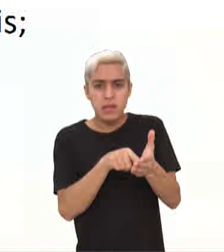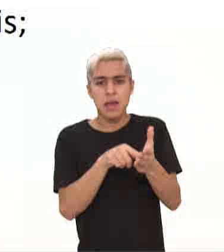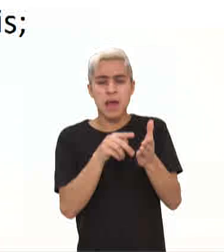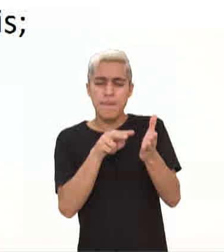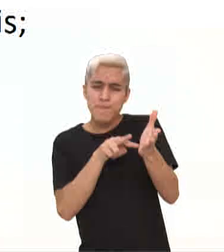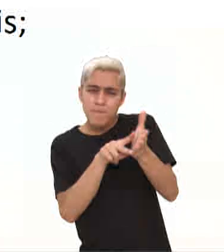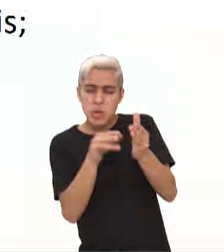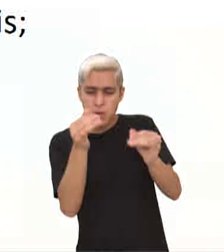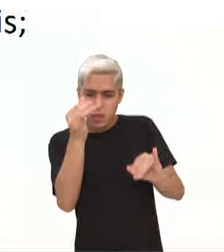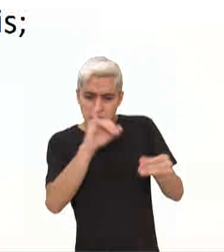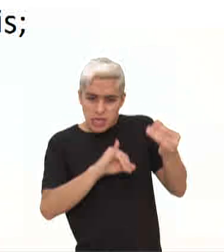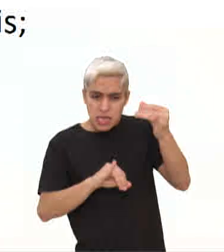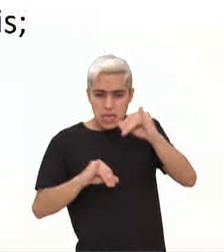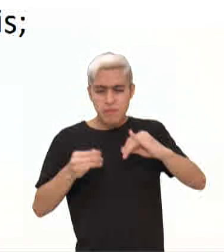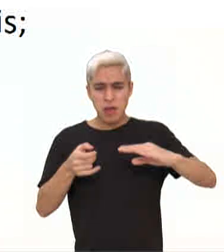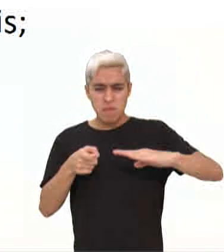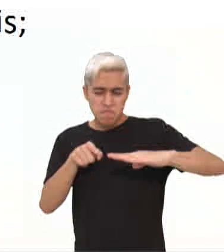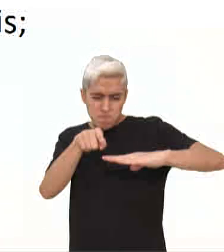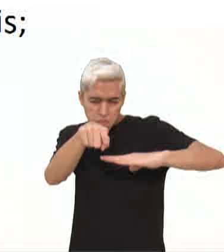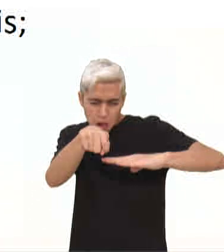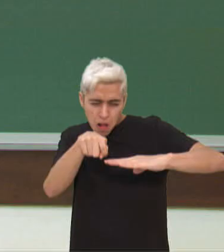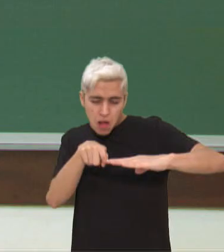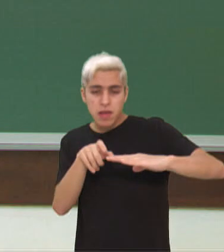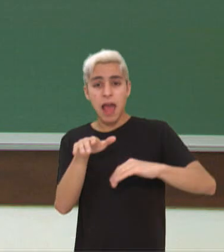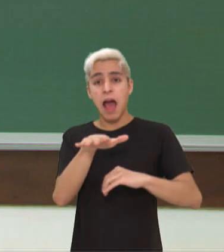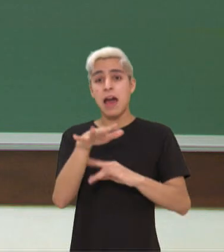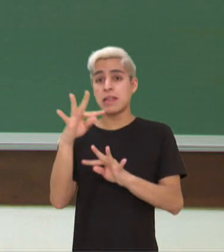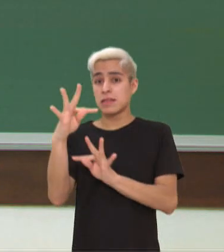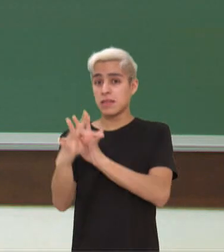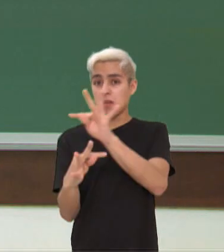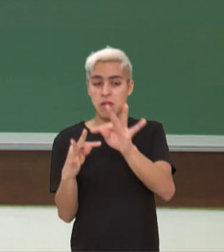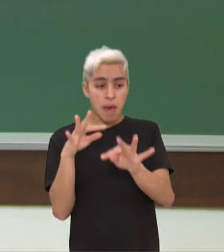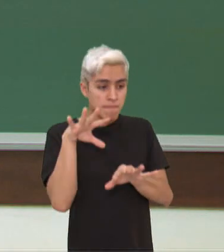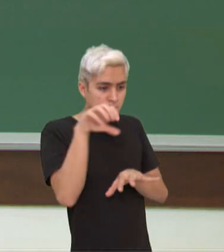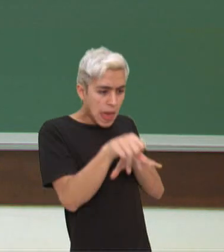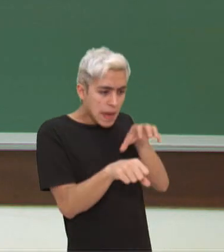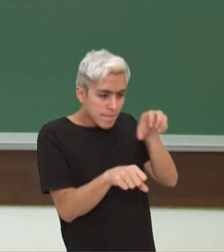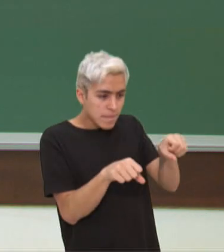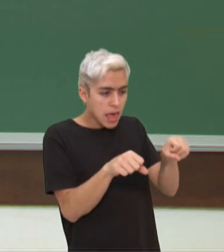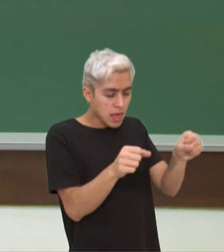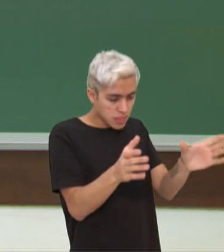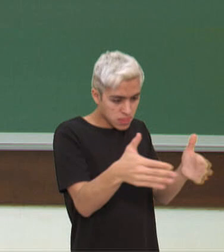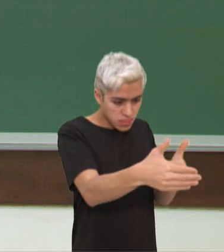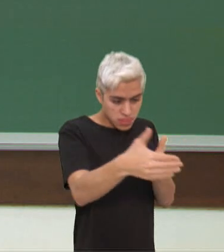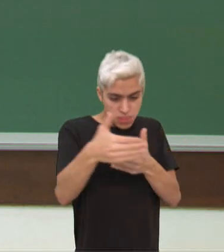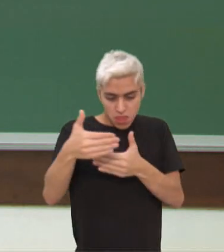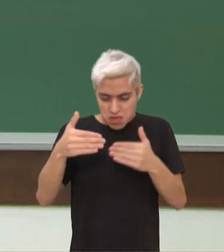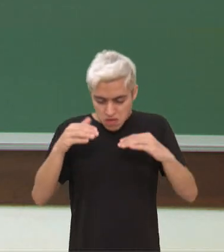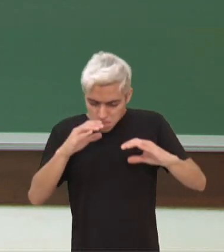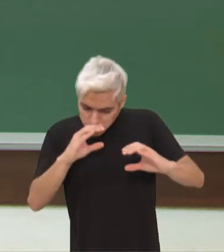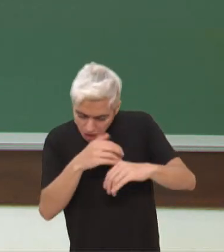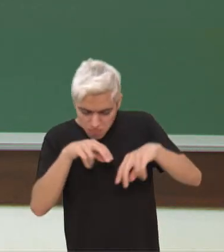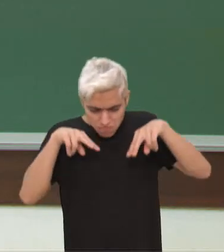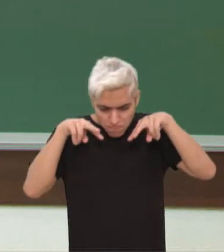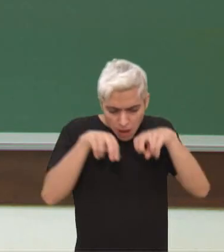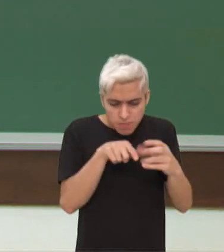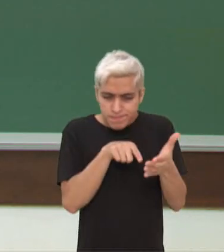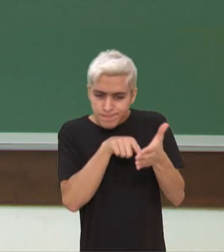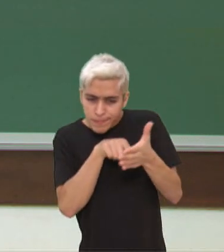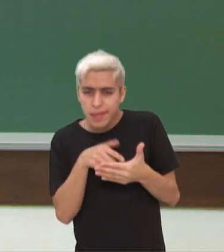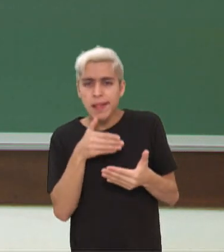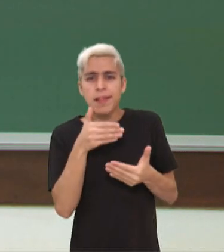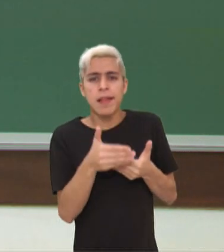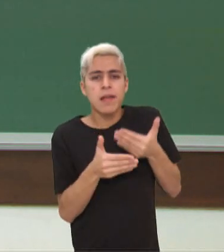e metalúrgicas. Então, a indústria aí da tecnologia utiliza esse recurso natural como base para